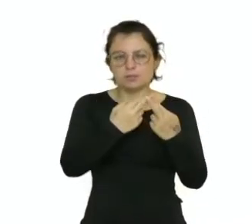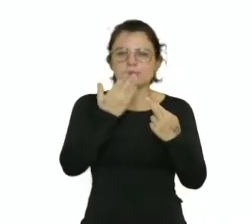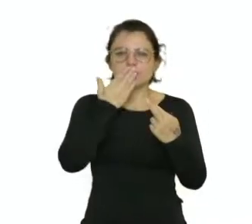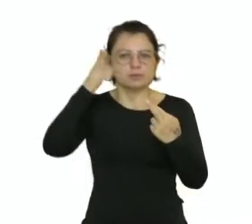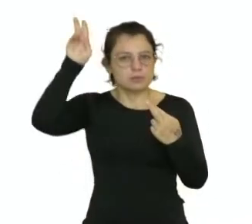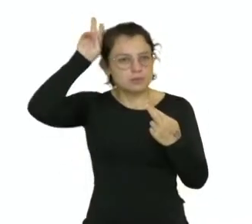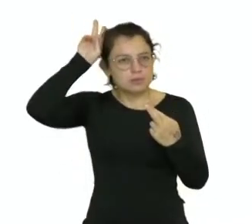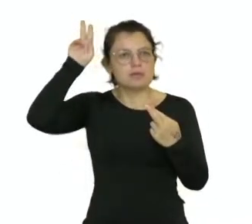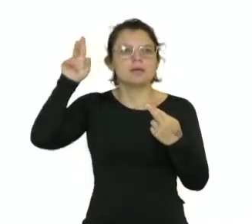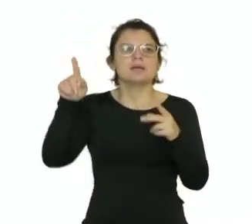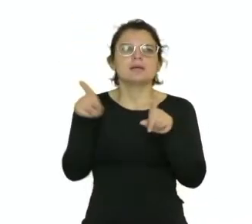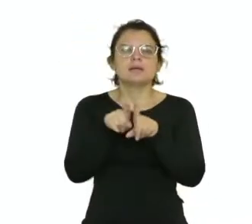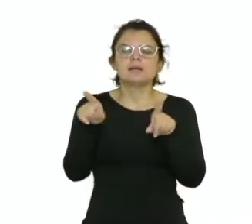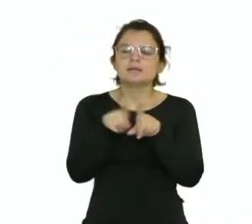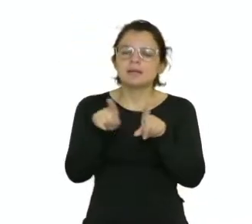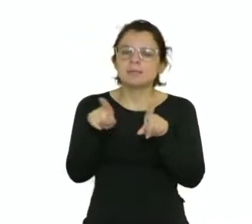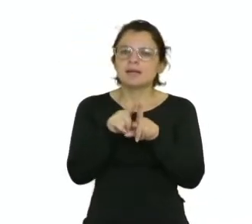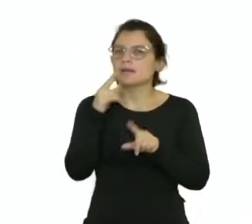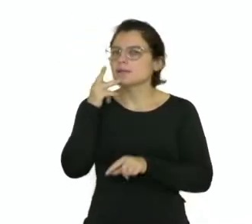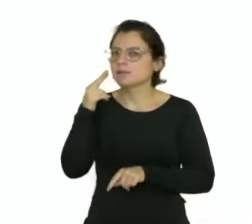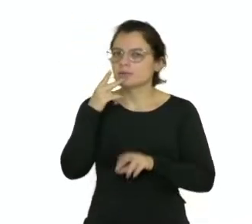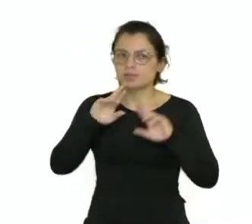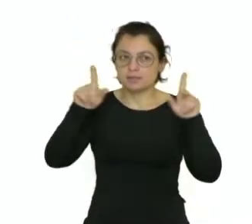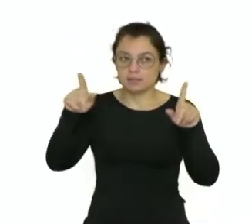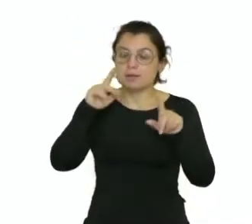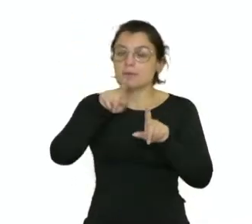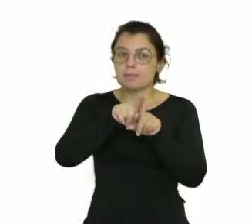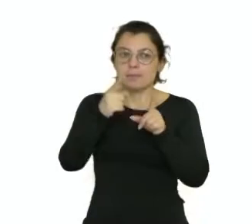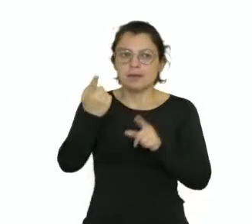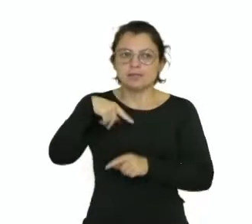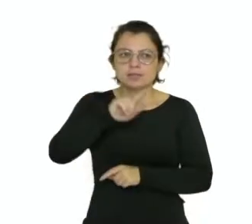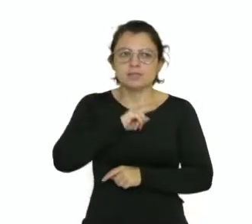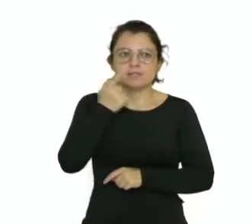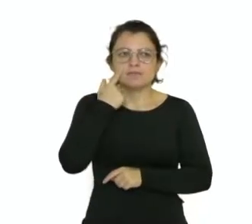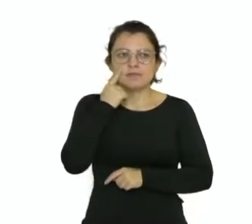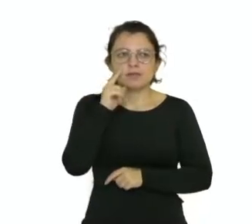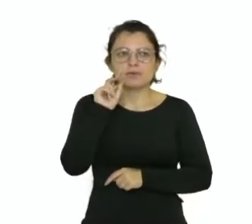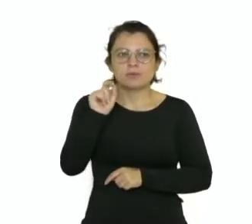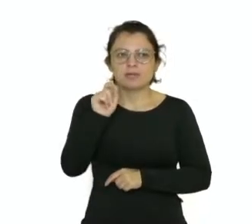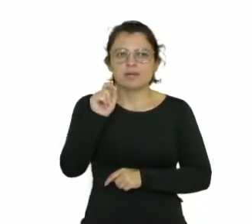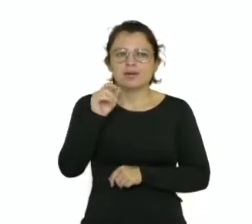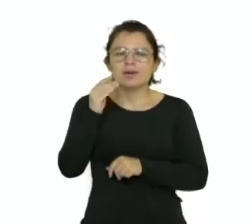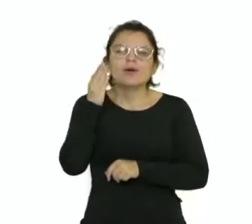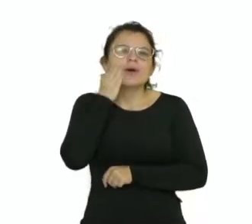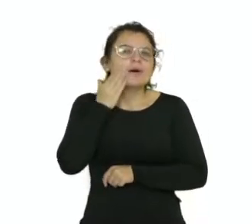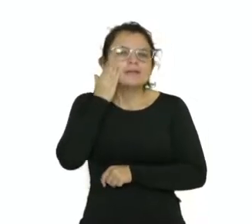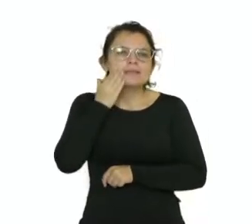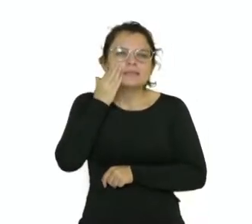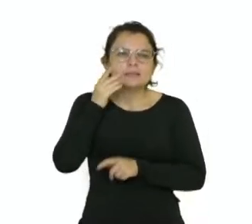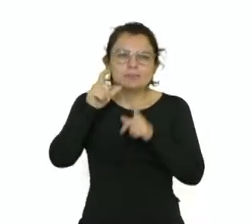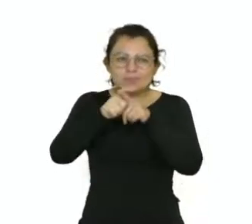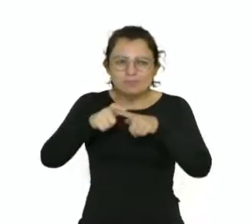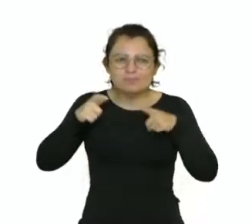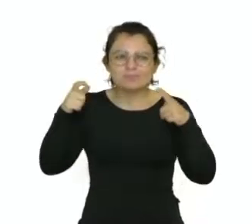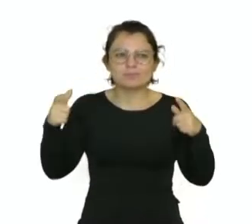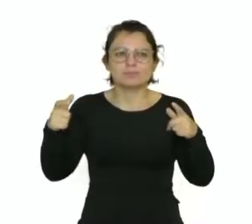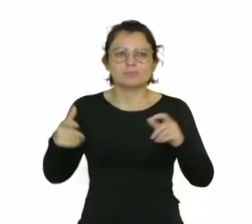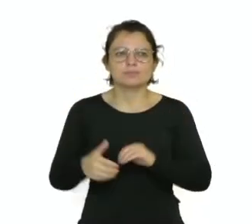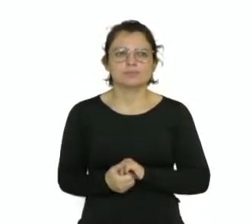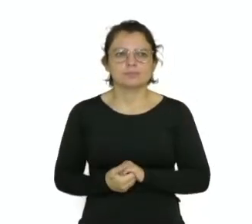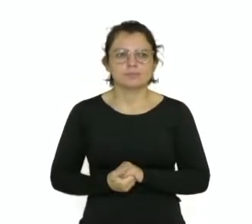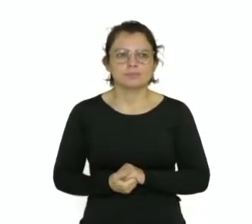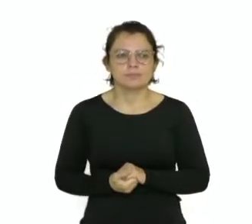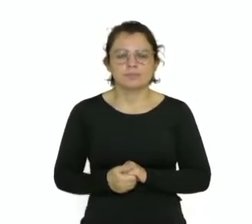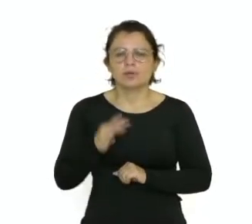o tupi-guarani é uma maioria, né? Que é esse rosinha aqui. Então, ó, um dos grupos mais numerosos eram os tupis.